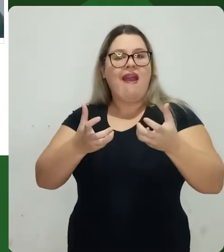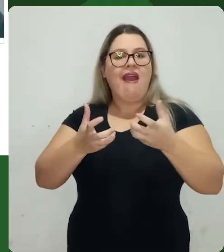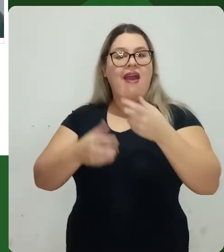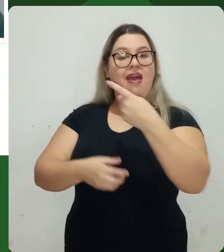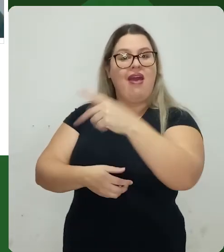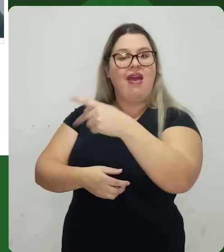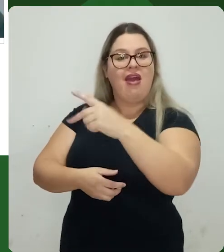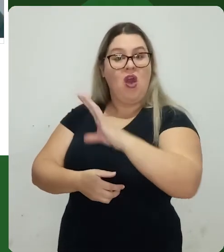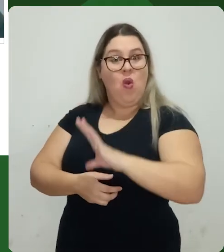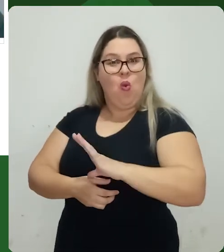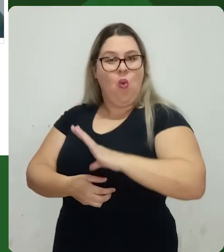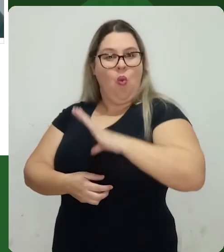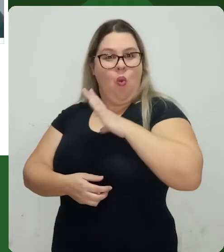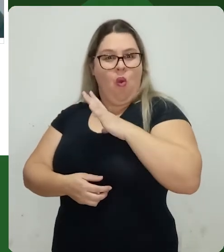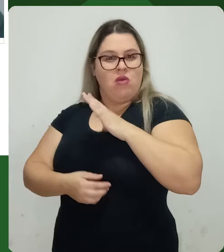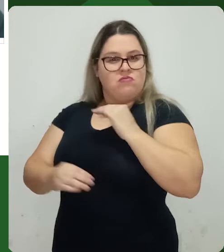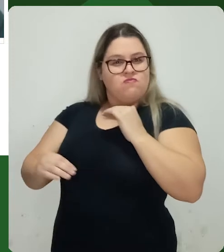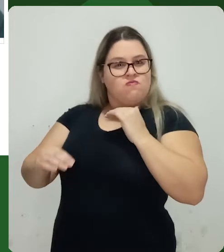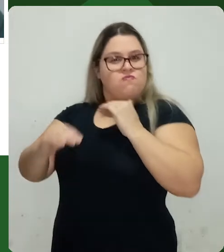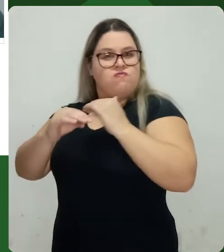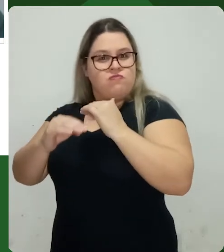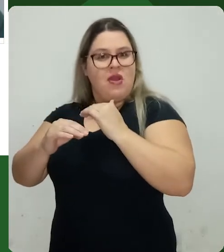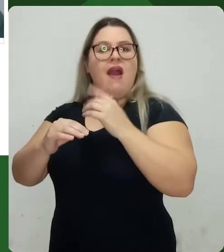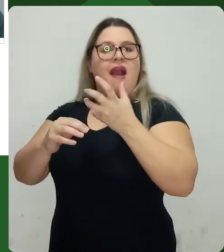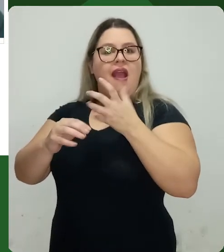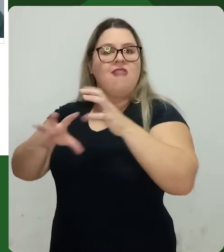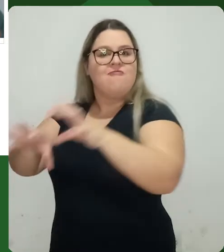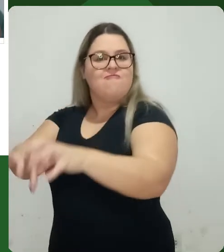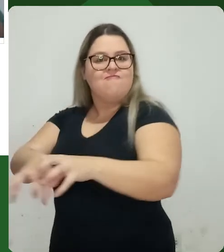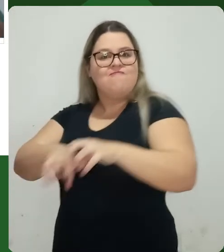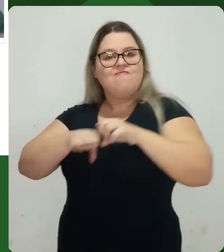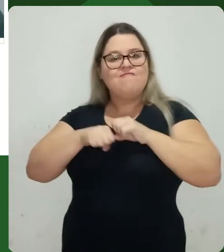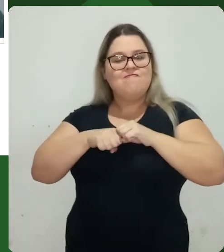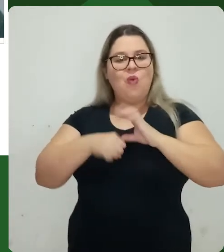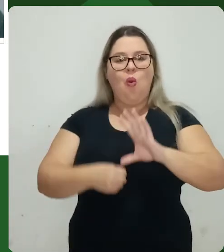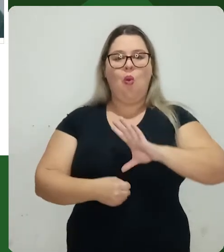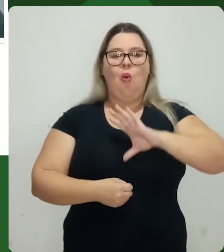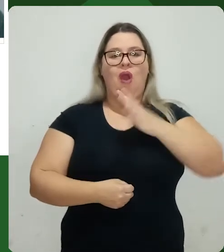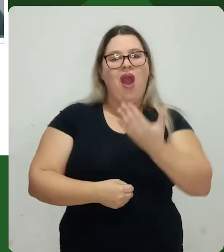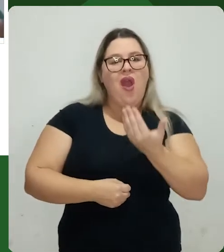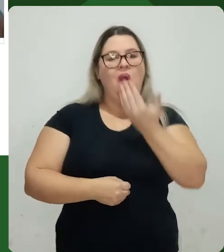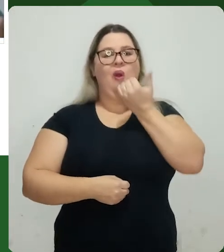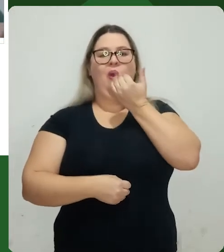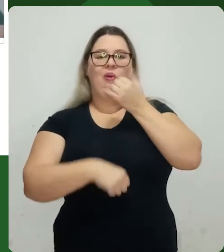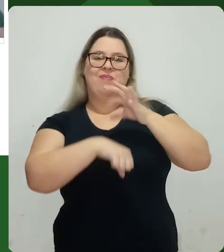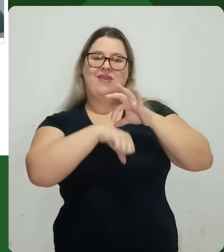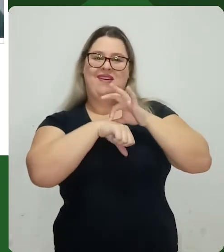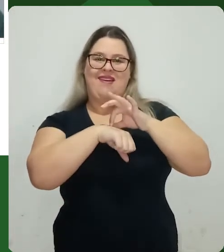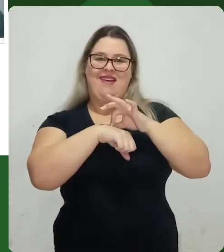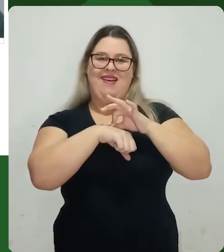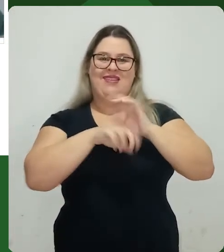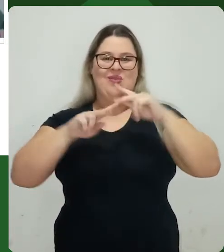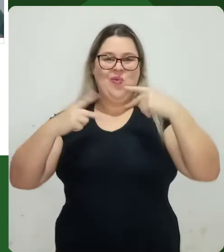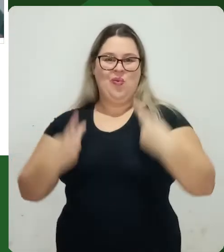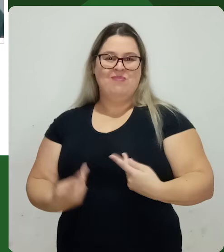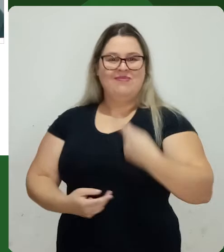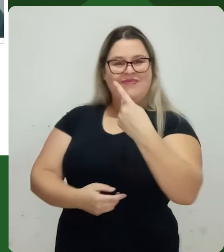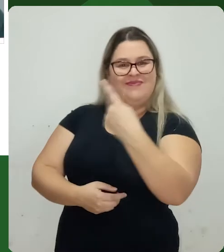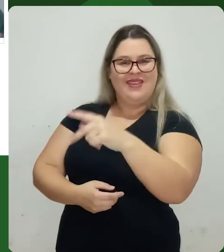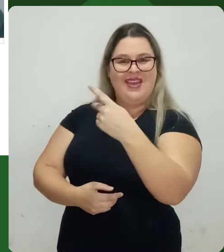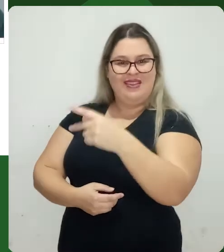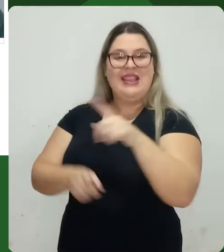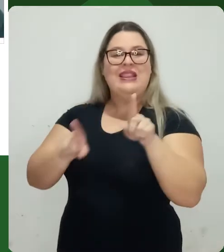é que eles estavam buscando absorver a coragem desses inimigos e também se vingar